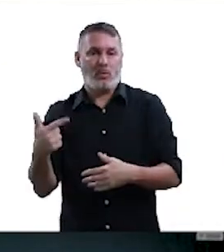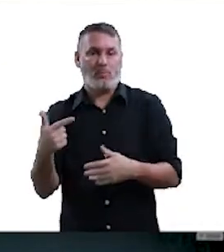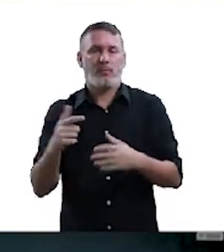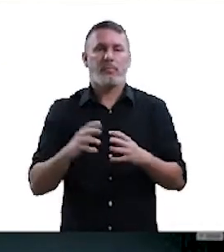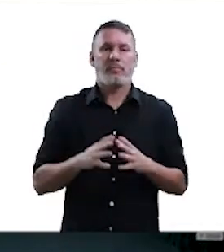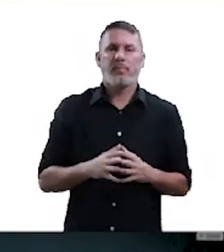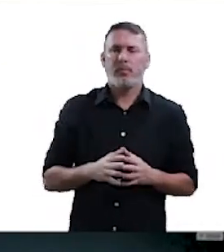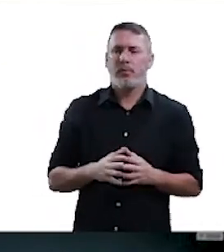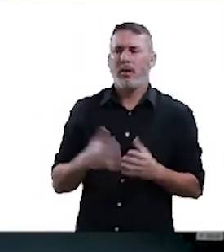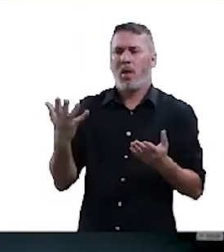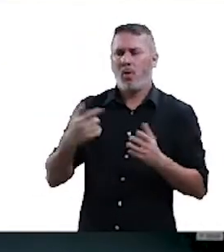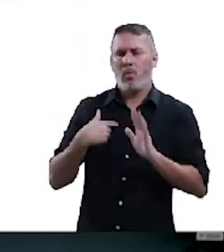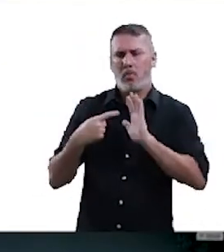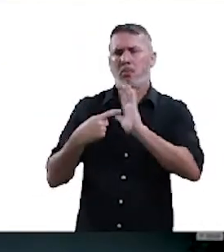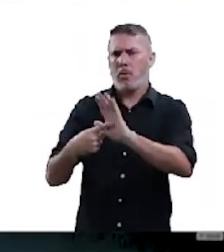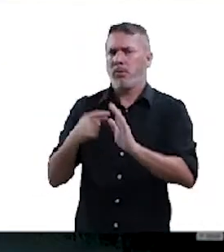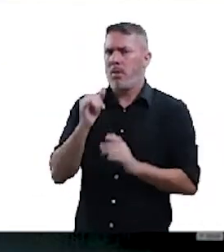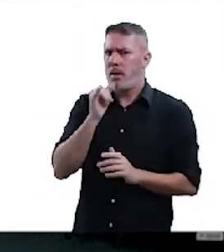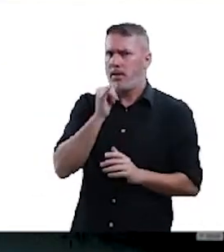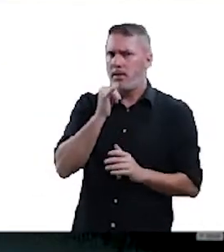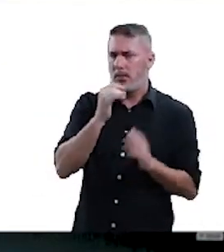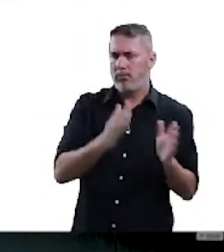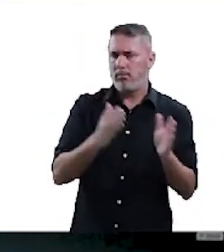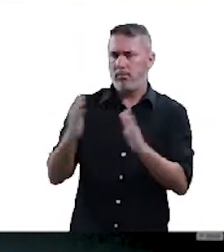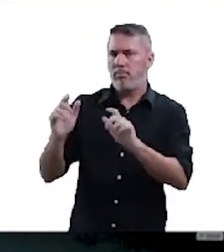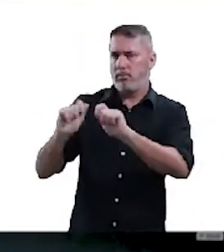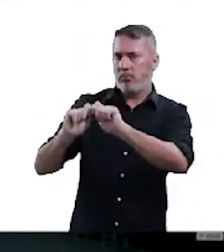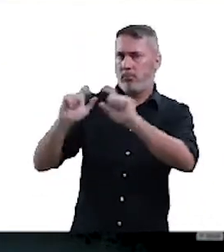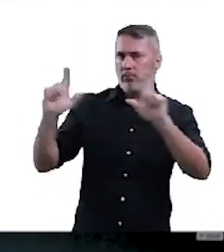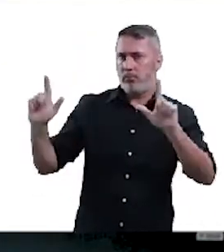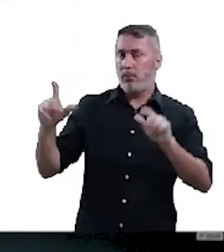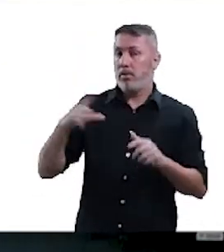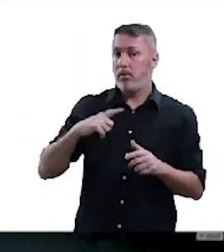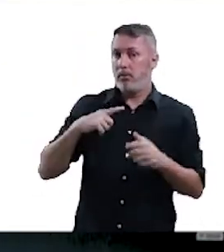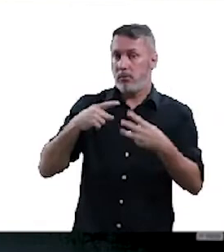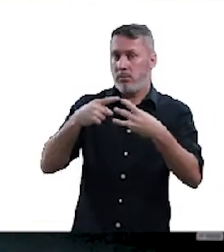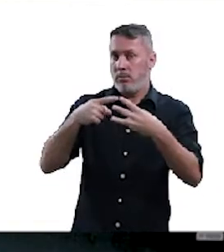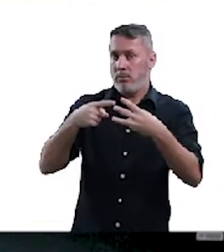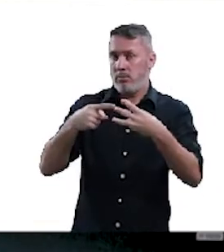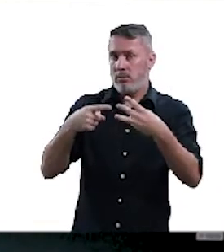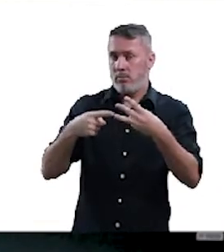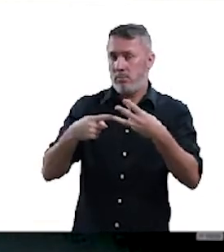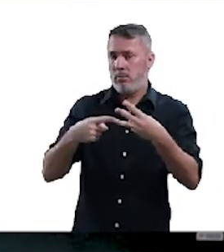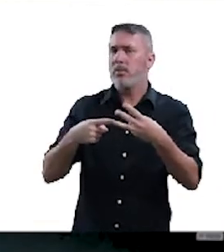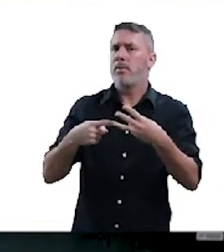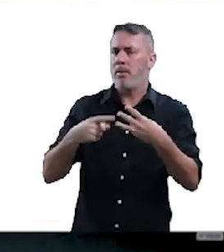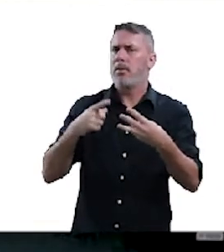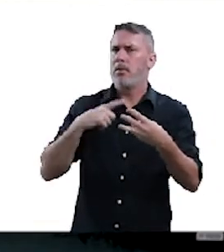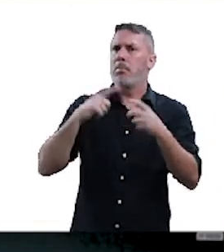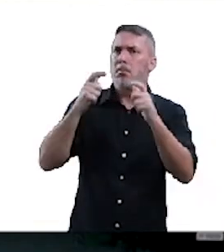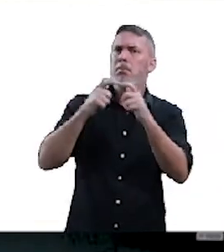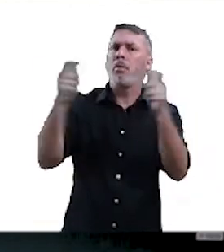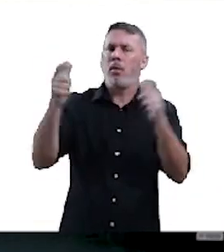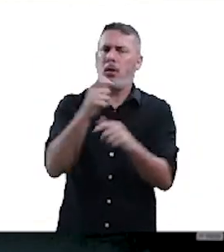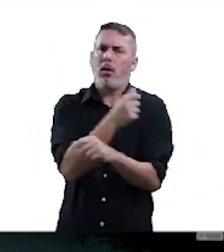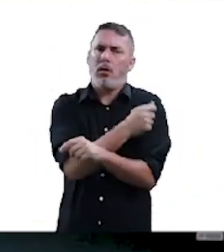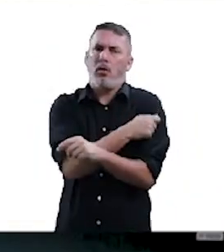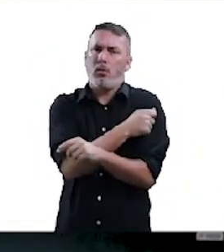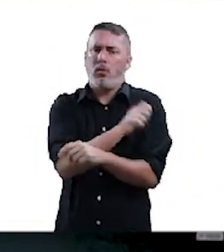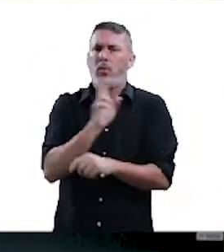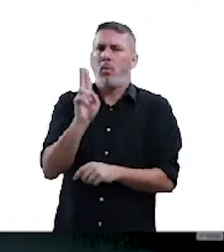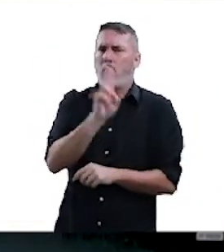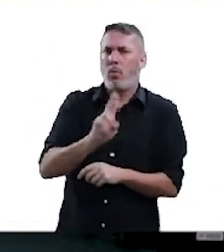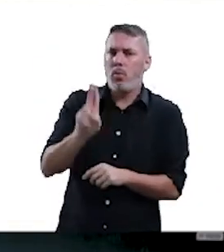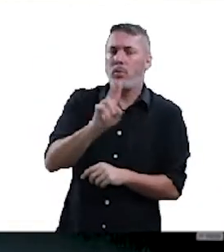Vou dar um exemplo para vocês aqui, passar para vocês 3 obras que geralmente os alunos utilizam